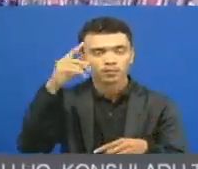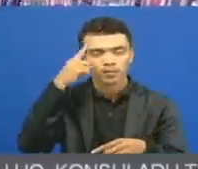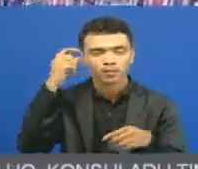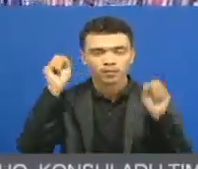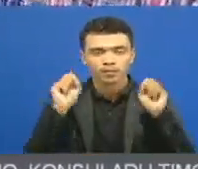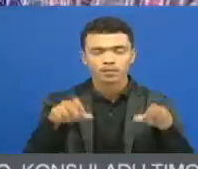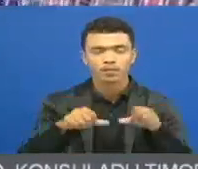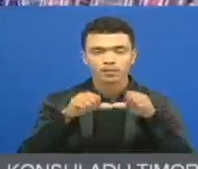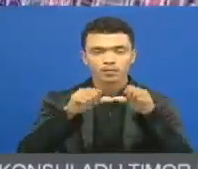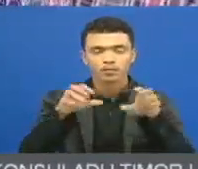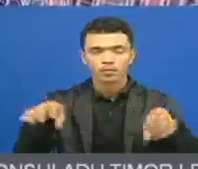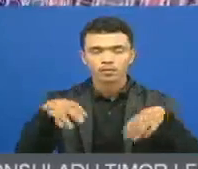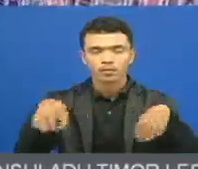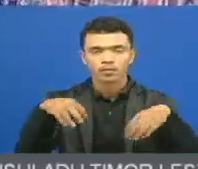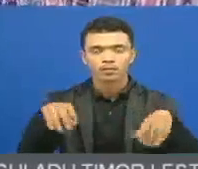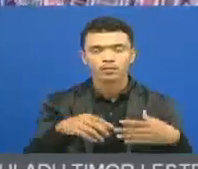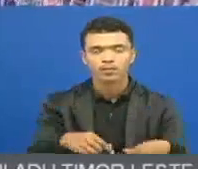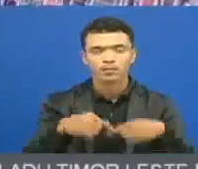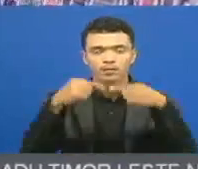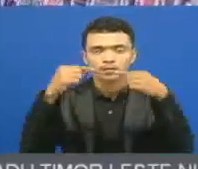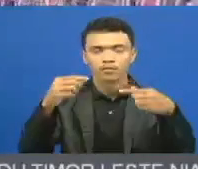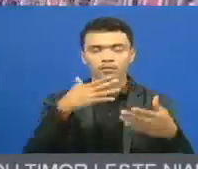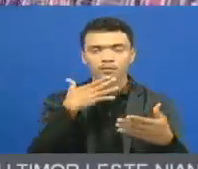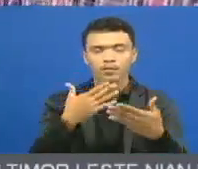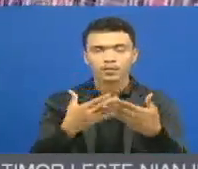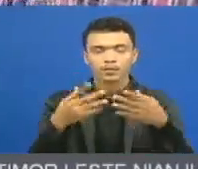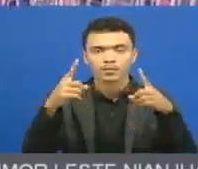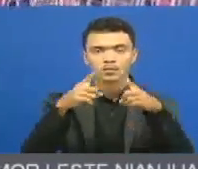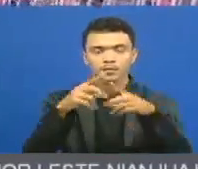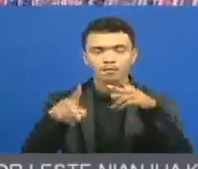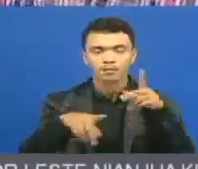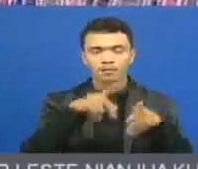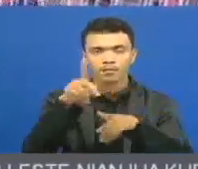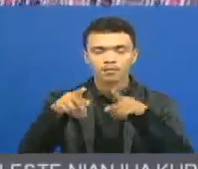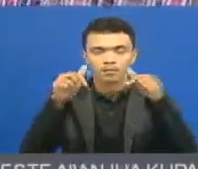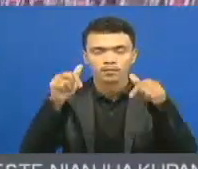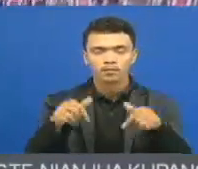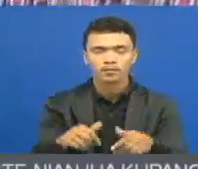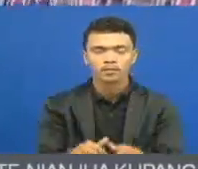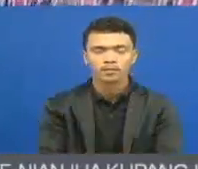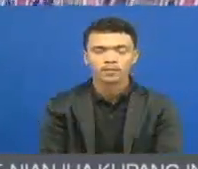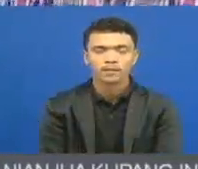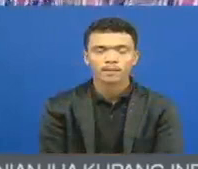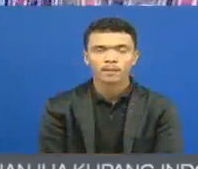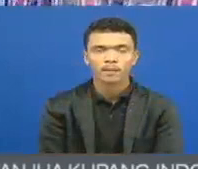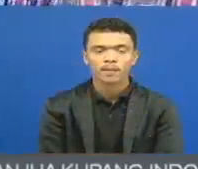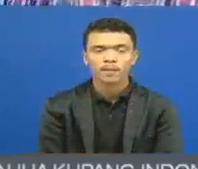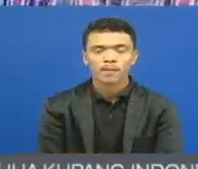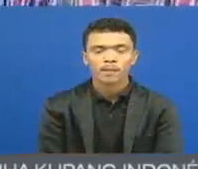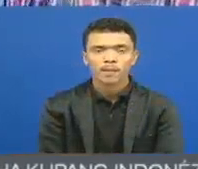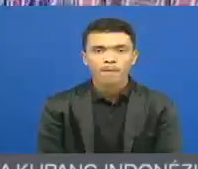de serviço, né, de liu, a do for beneficiava o povo, né, a um povo Fato Berlim. E em geral, o